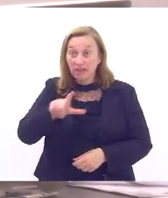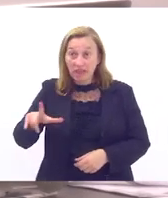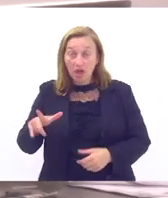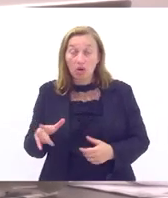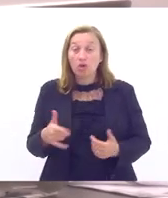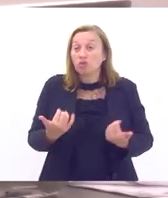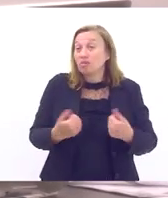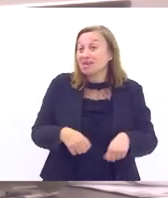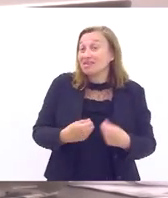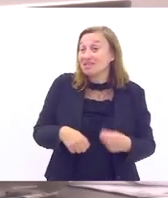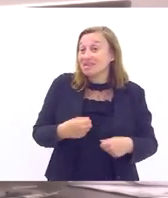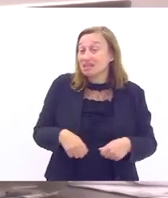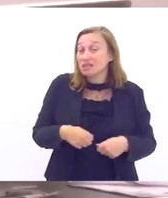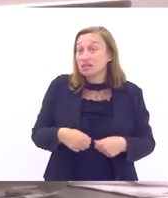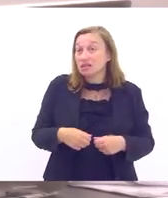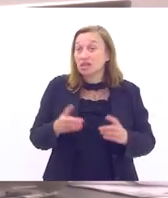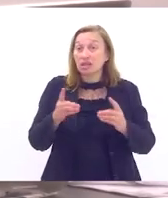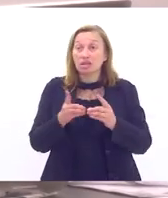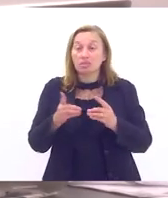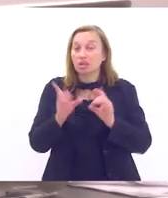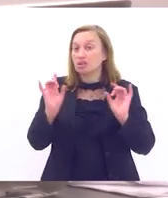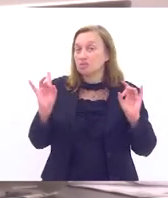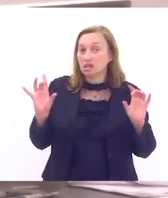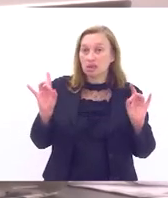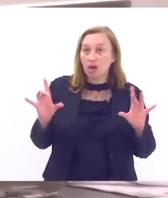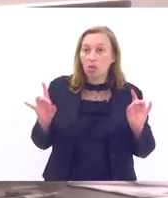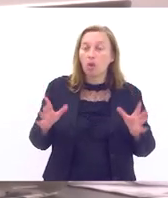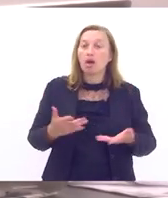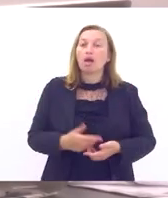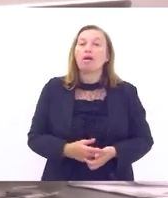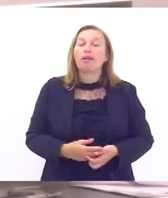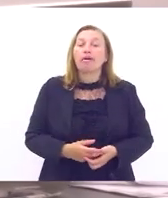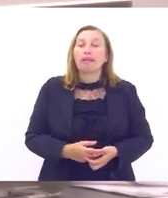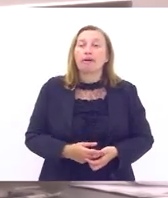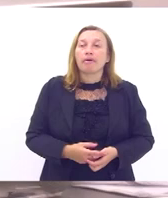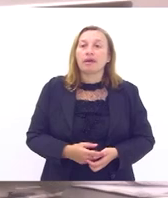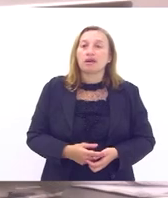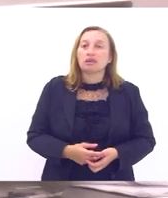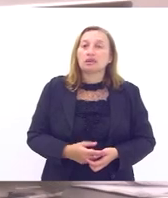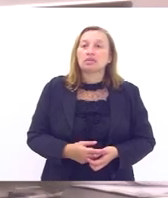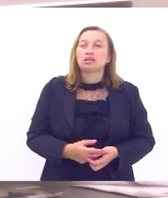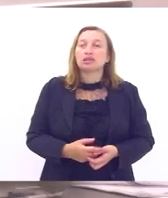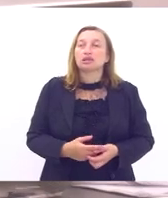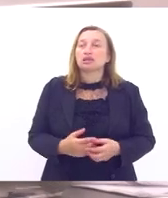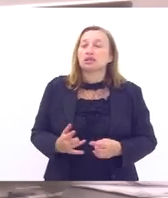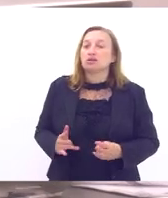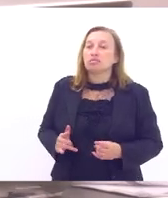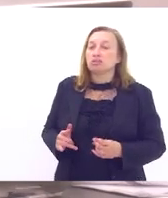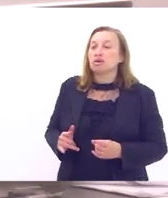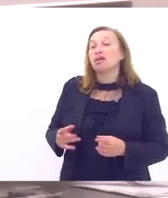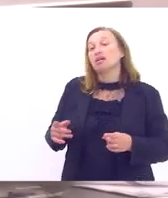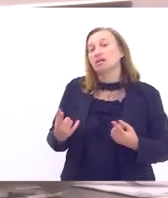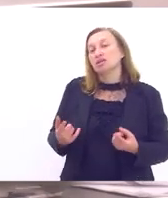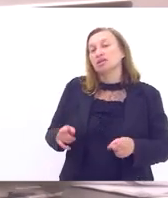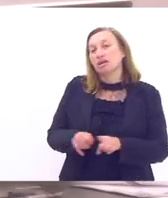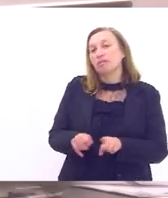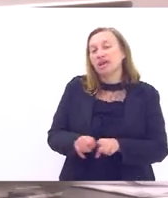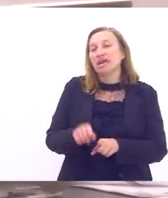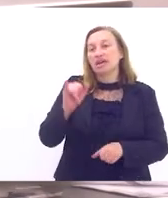necessitam de atendimento especializado e internação, até porque